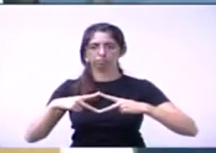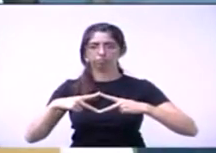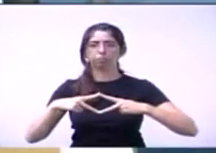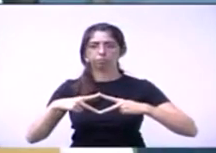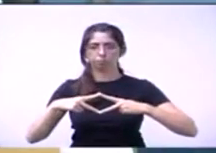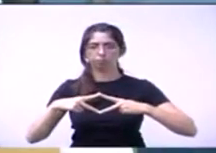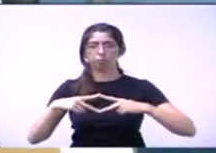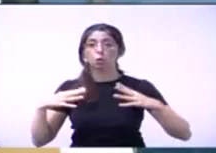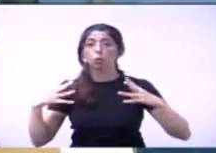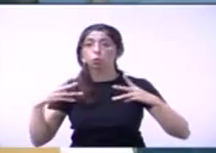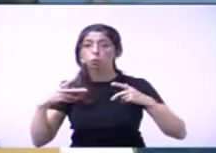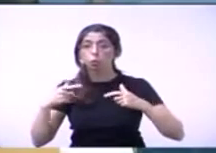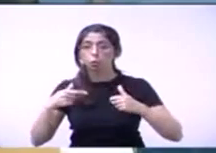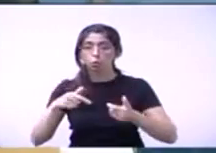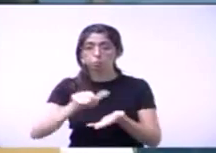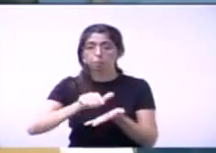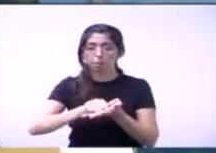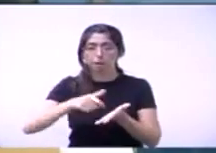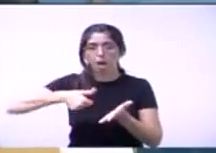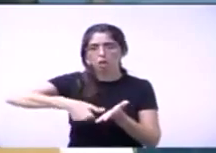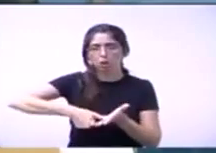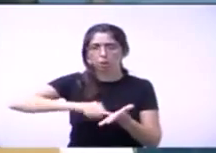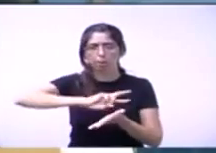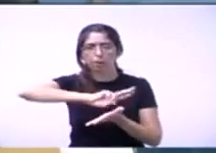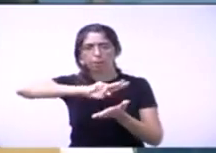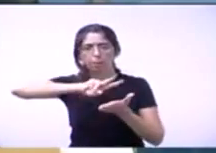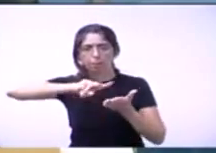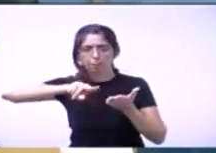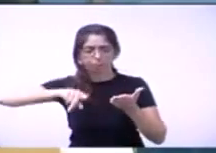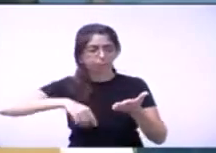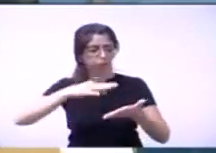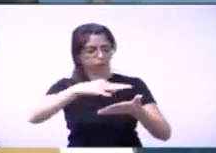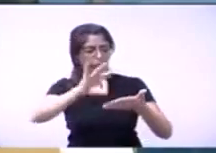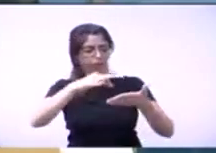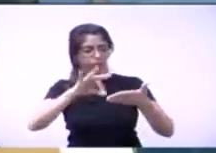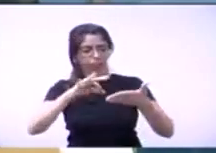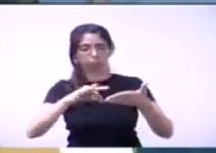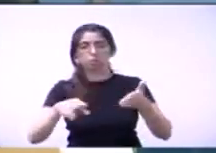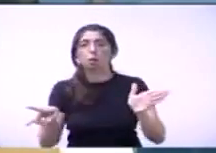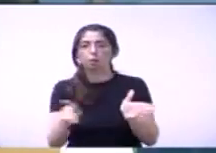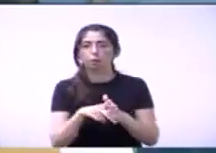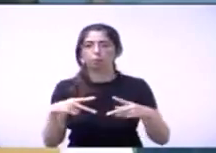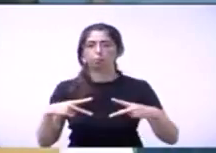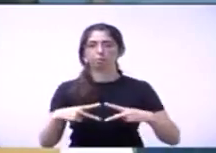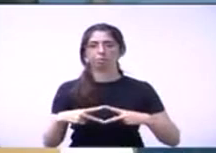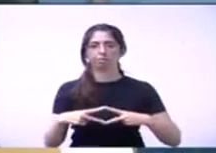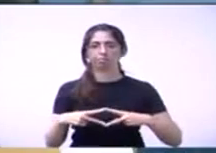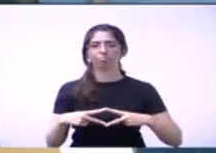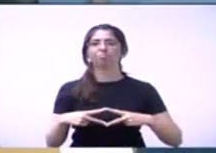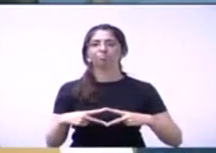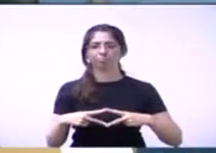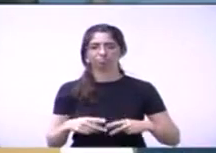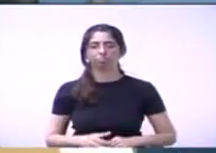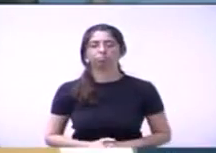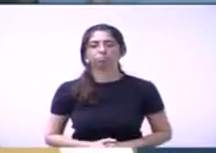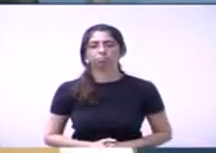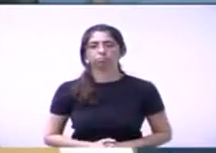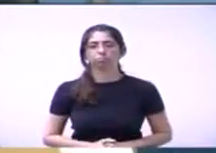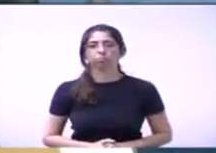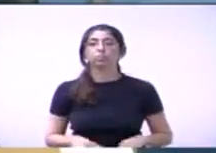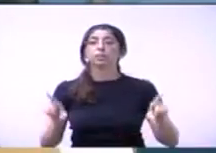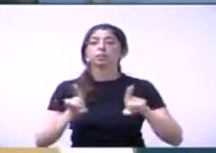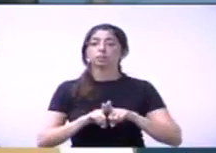foram conferidos e são de Paulínia. Não tem como a gente vedar. Sem contar ainda que